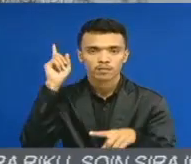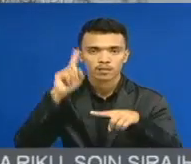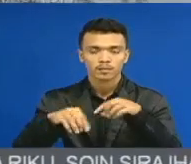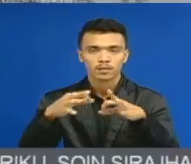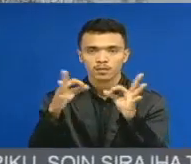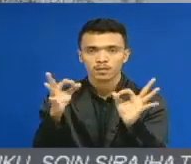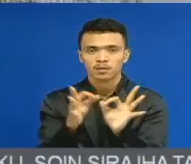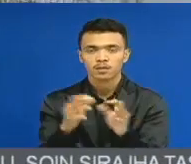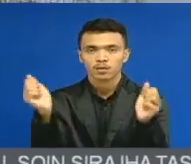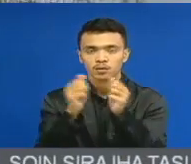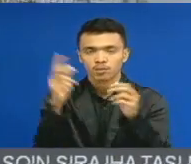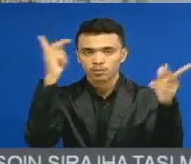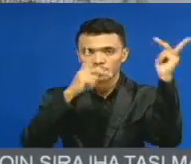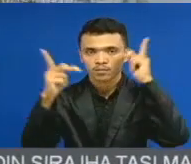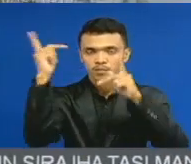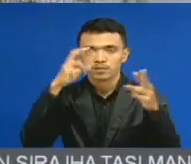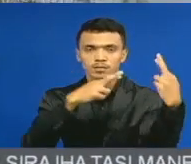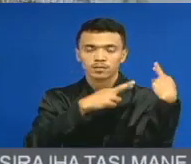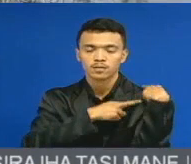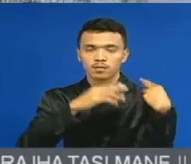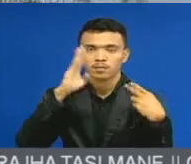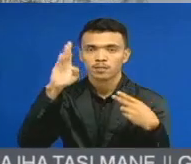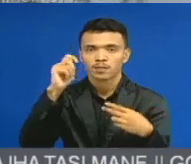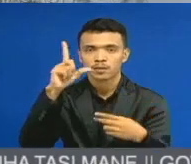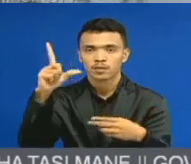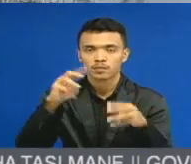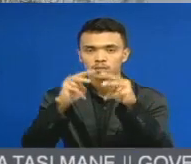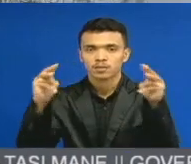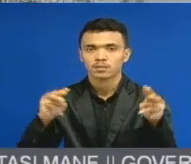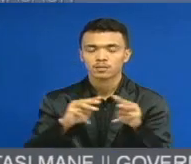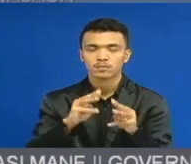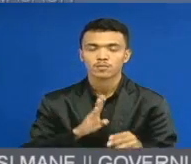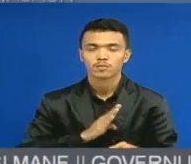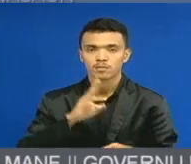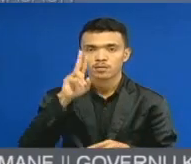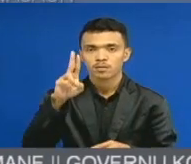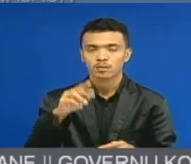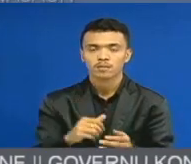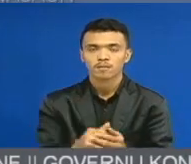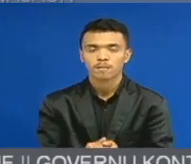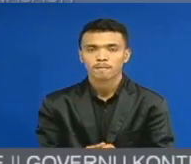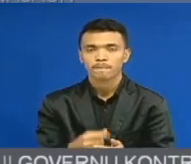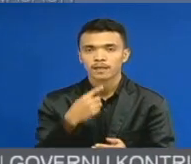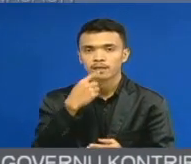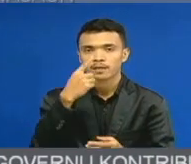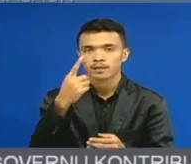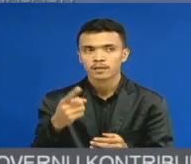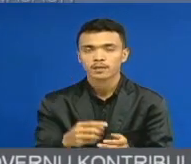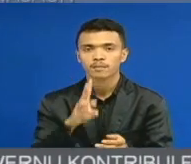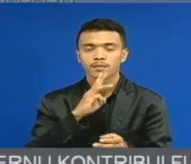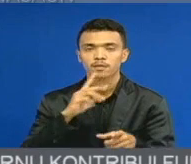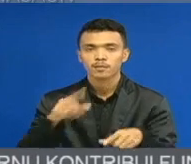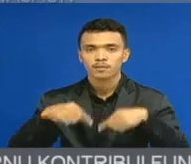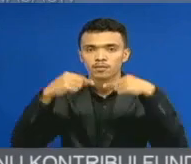Enquanto liga a preocupação, né, responsável do Timor-Leste, município Baucau, Adriana Belo da Rosa, reconhece BNB